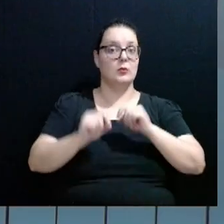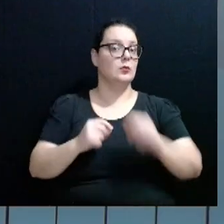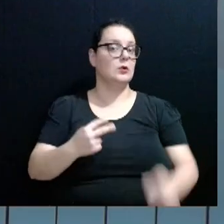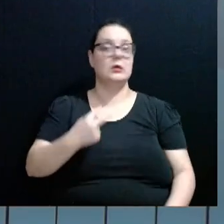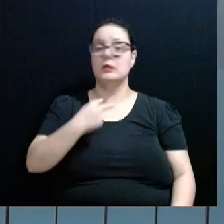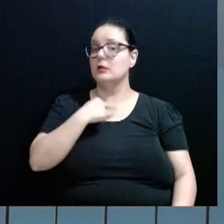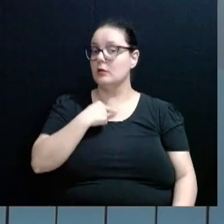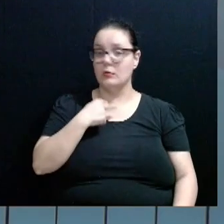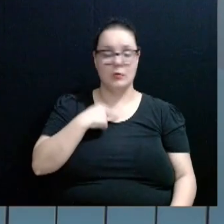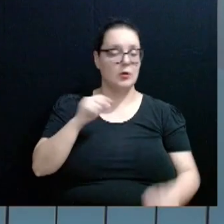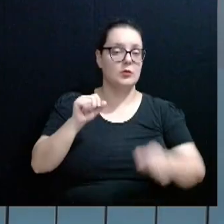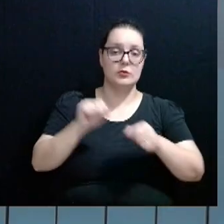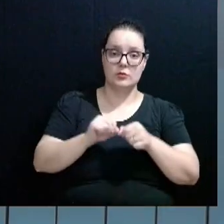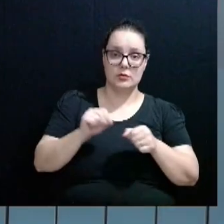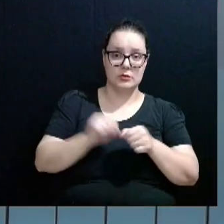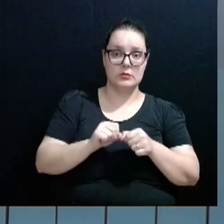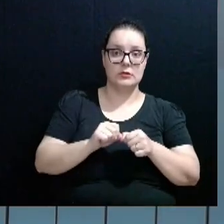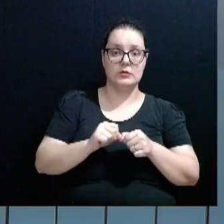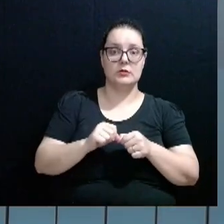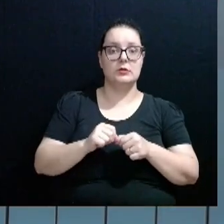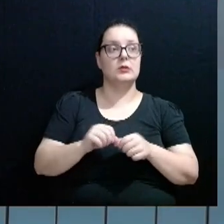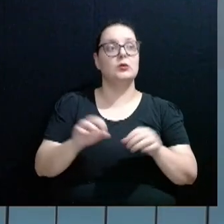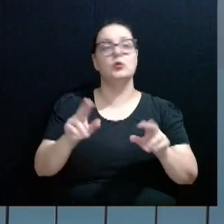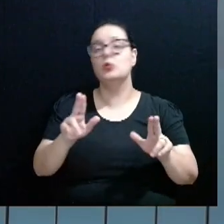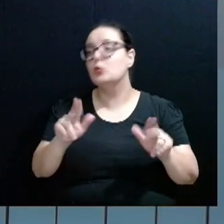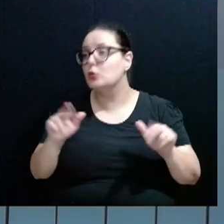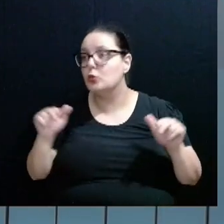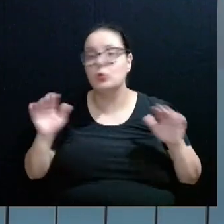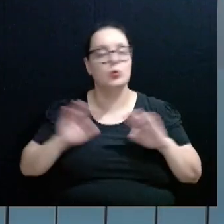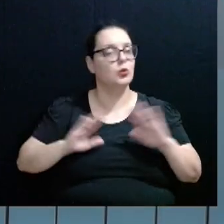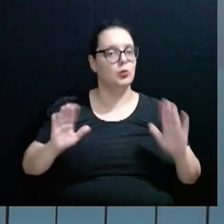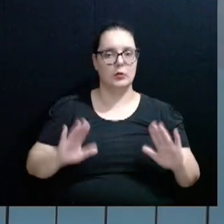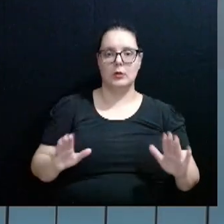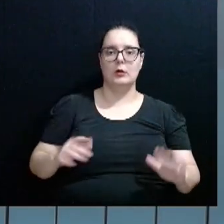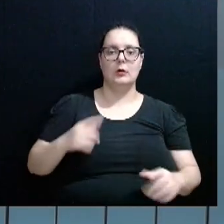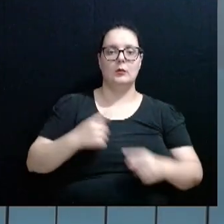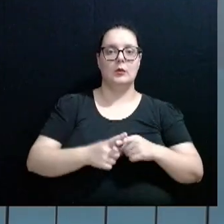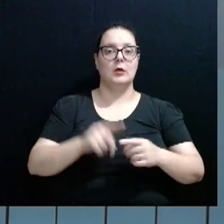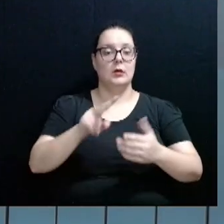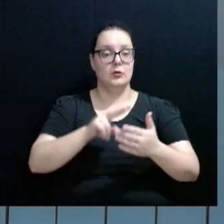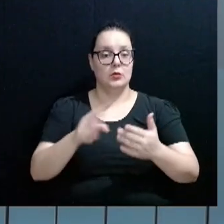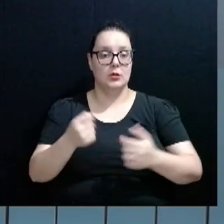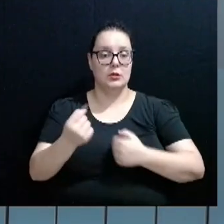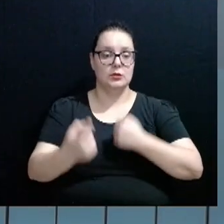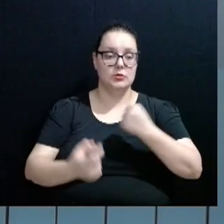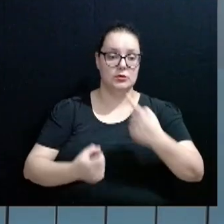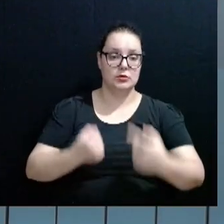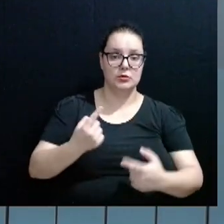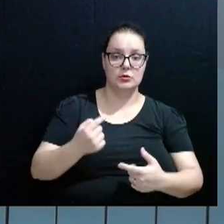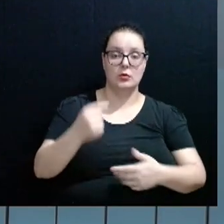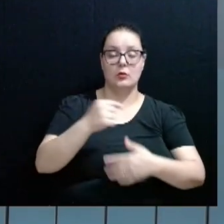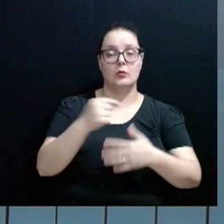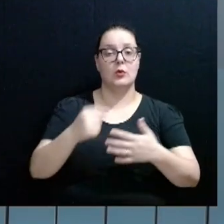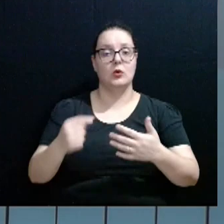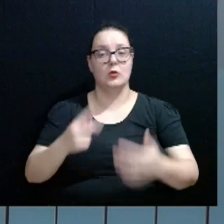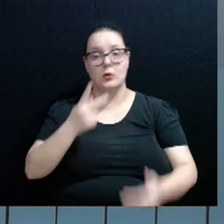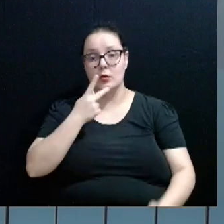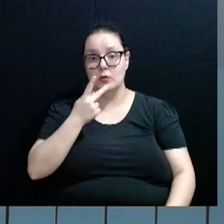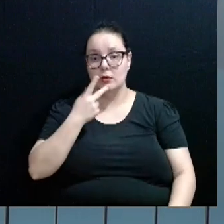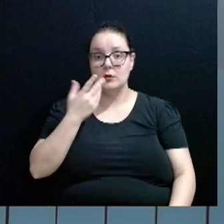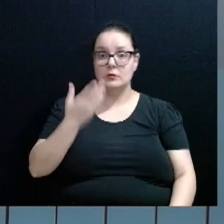fazer em hipótese alguma, né, porque a gente lê sobre algumas questões, né, falando sobre isso, que muita gente